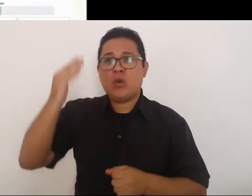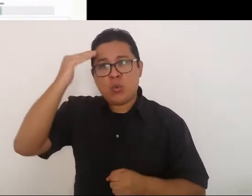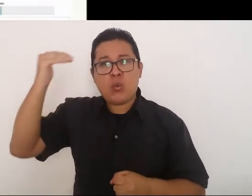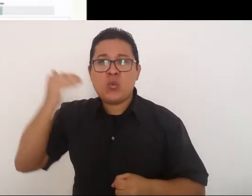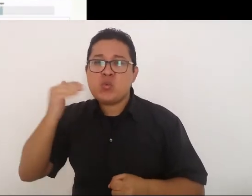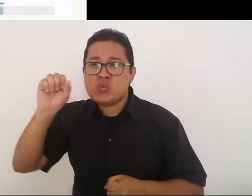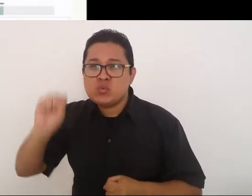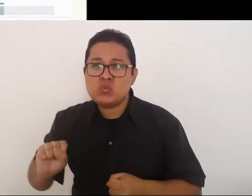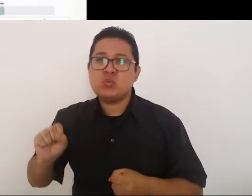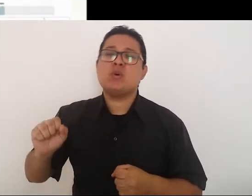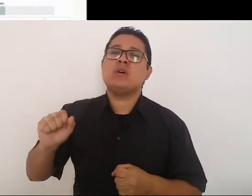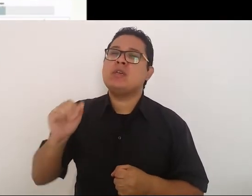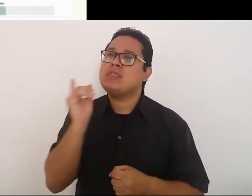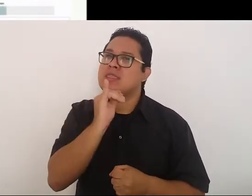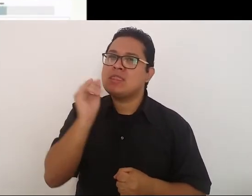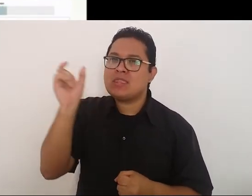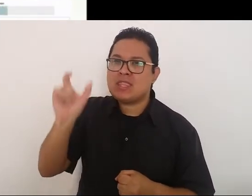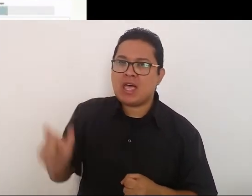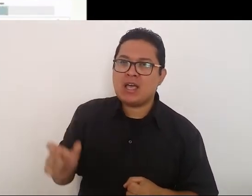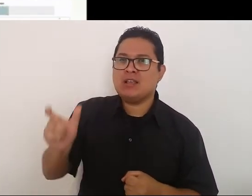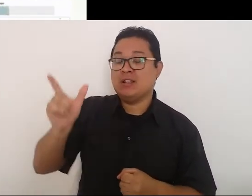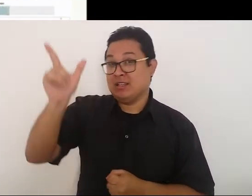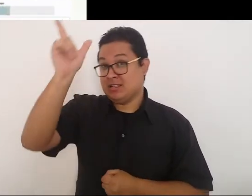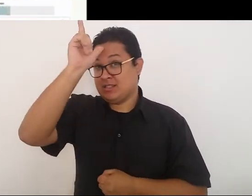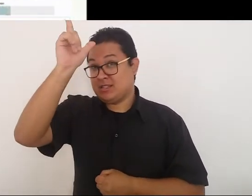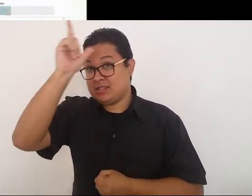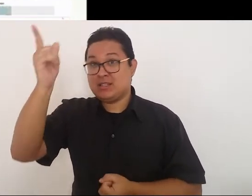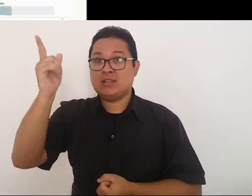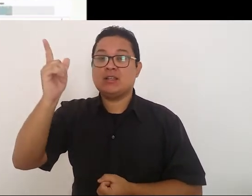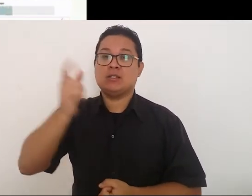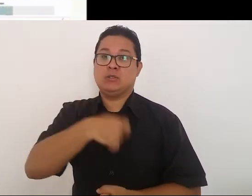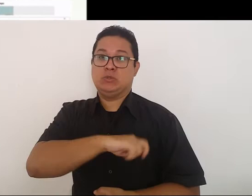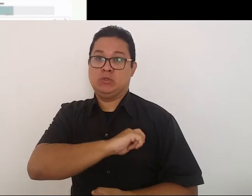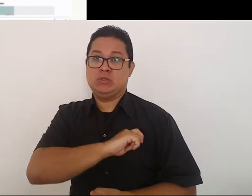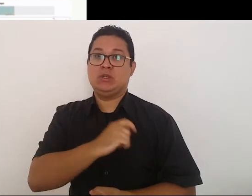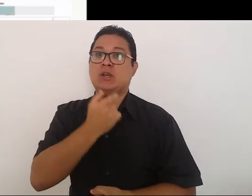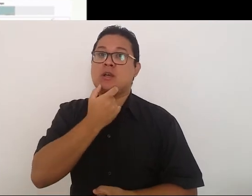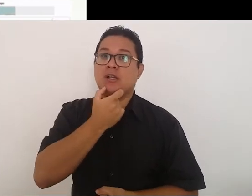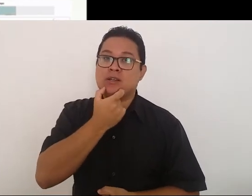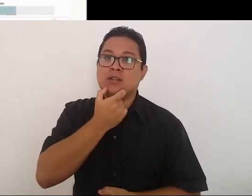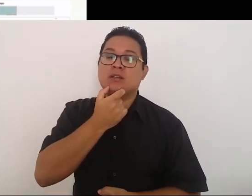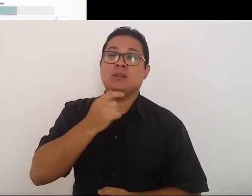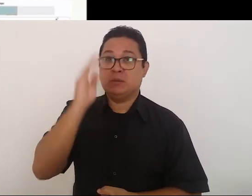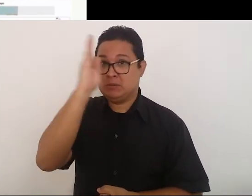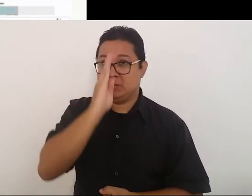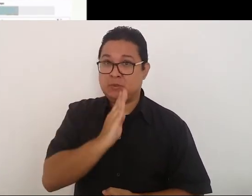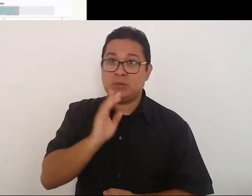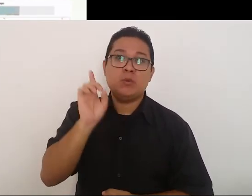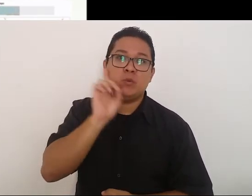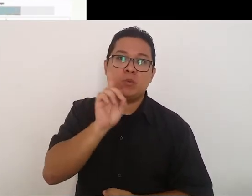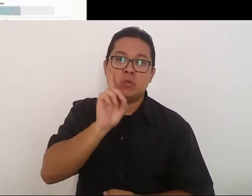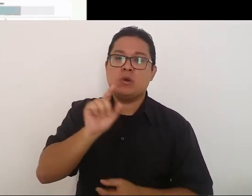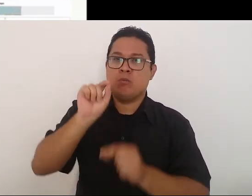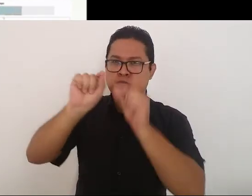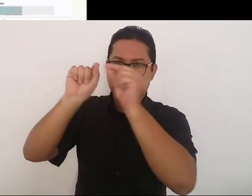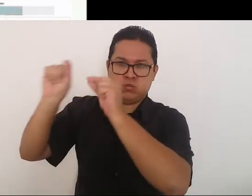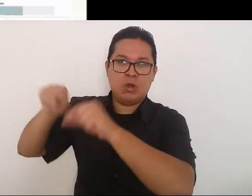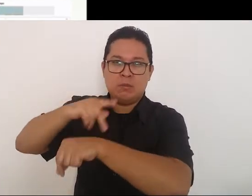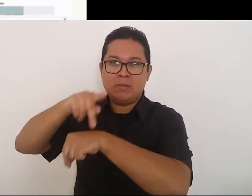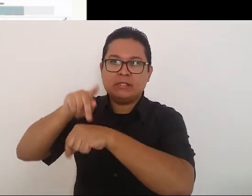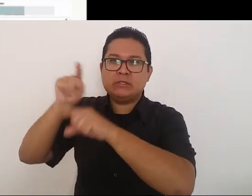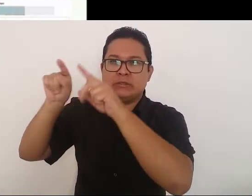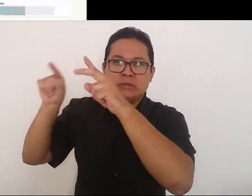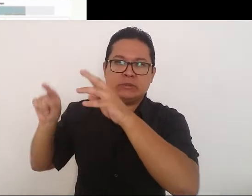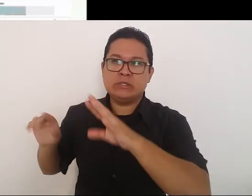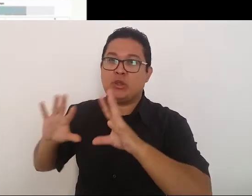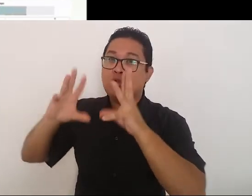Itália, Alemanha, Espanha, Inglaterra, Brasil e Estados Unidos. Esses são os dados que